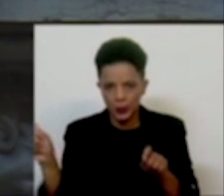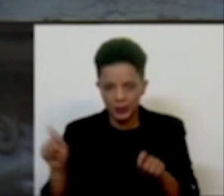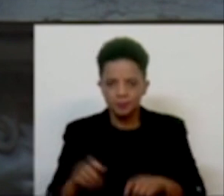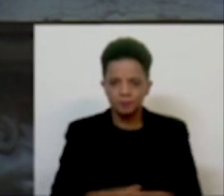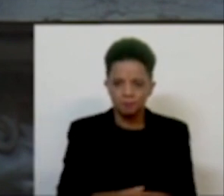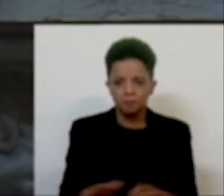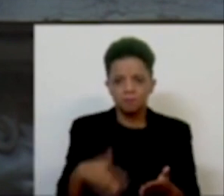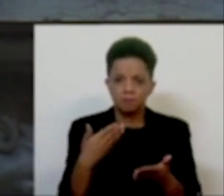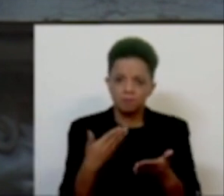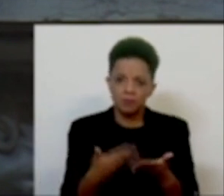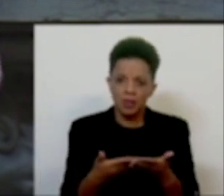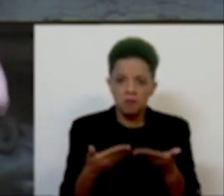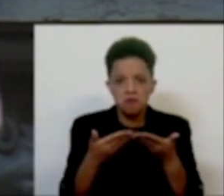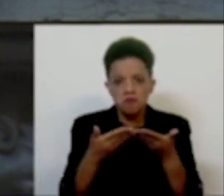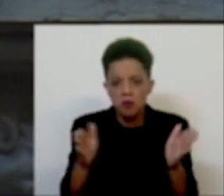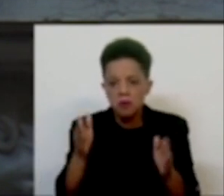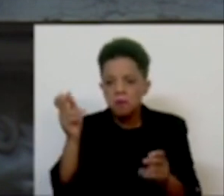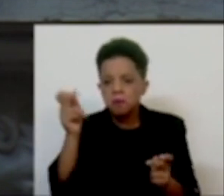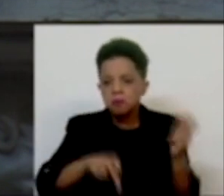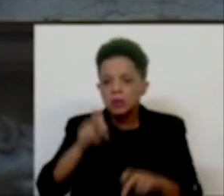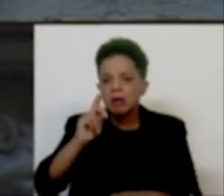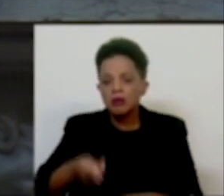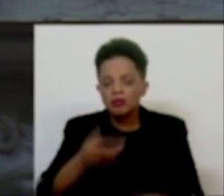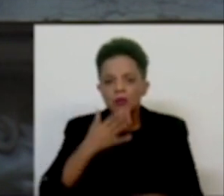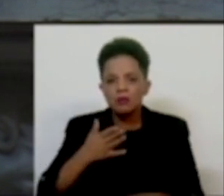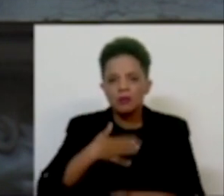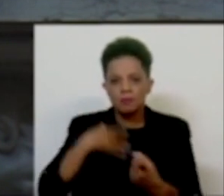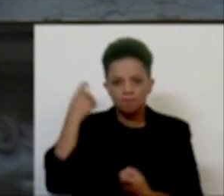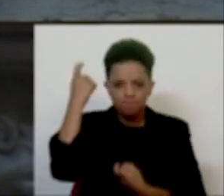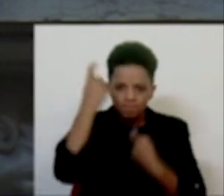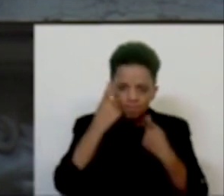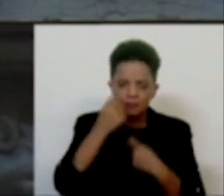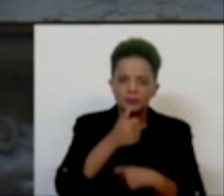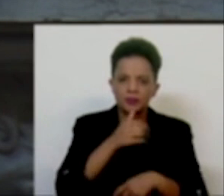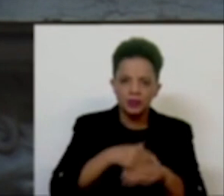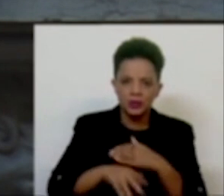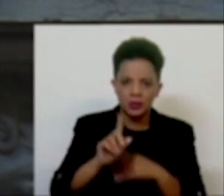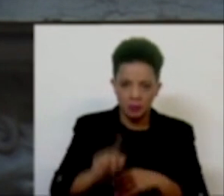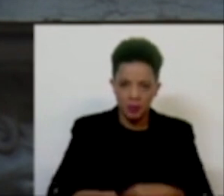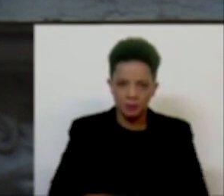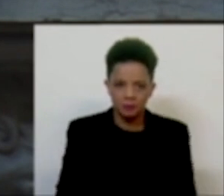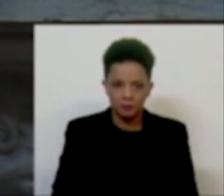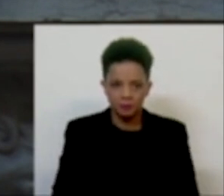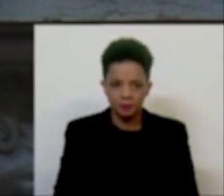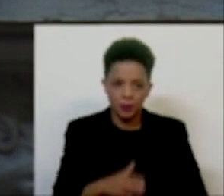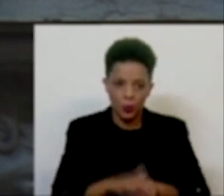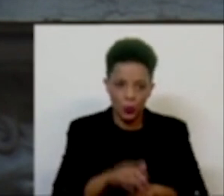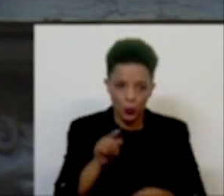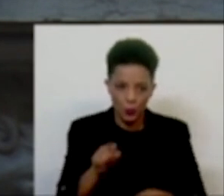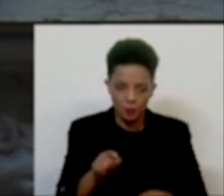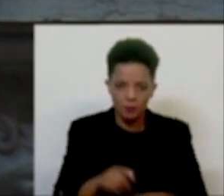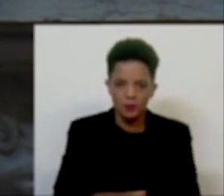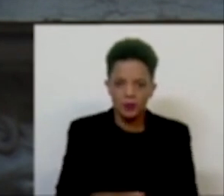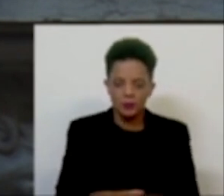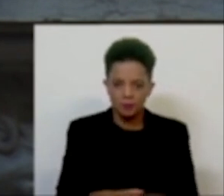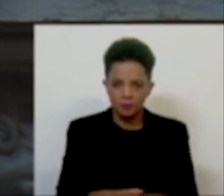deixem aberto o porvir e nos convida a pensar e fazer. Também por isso, por teres